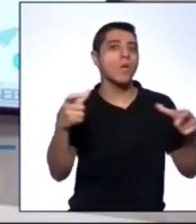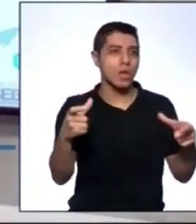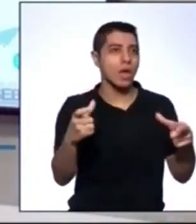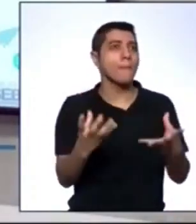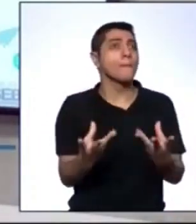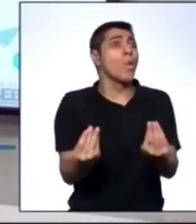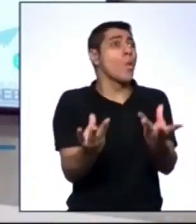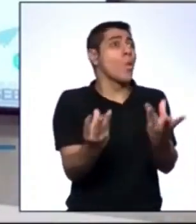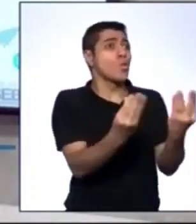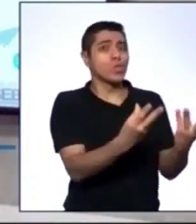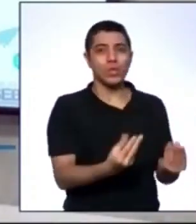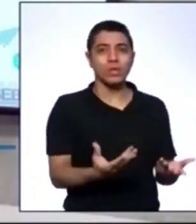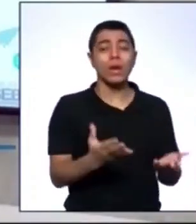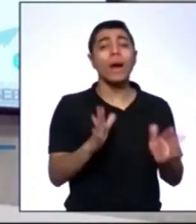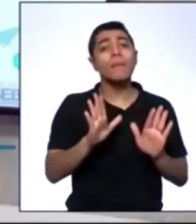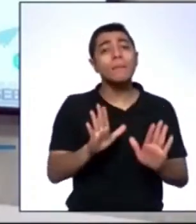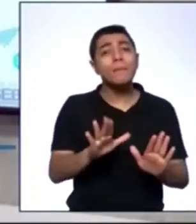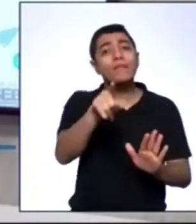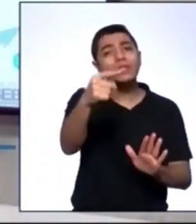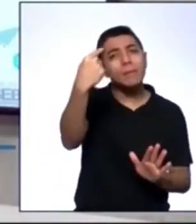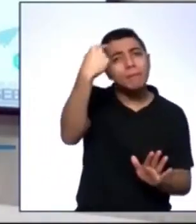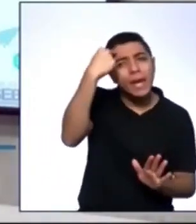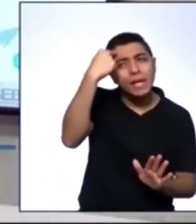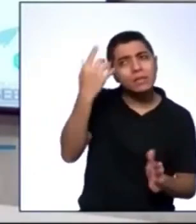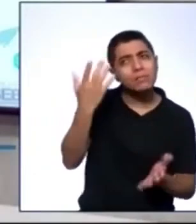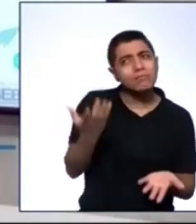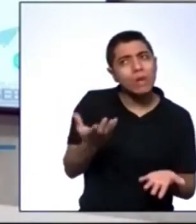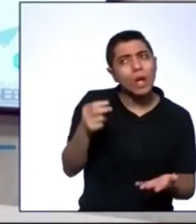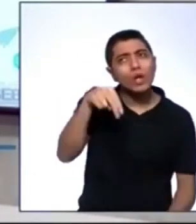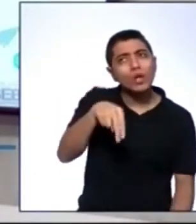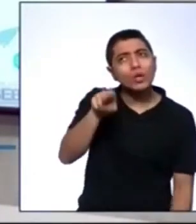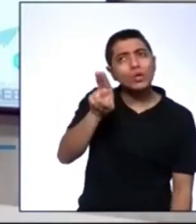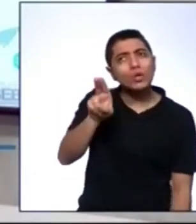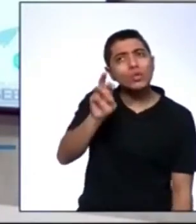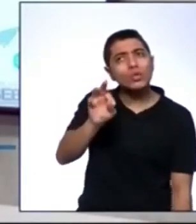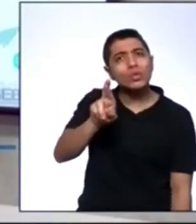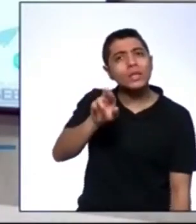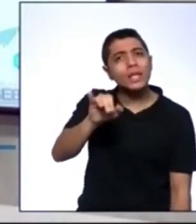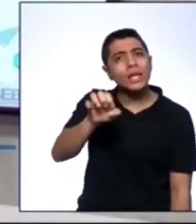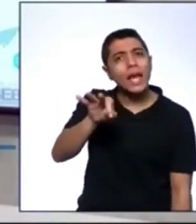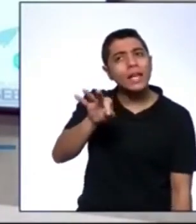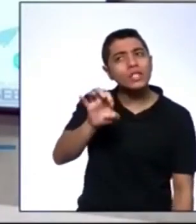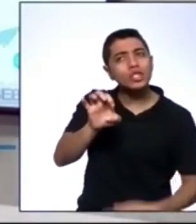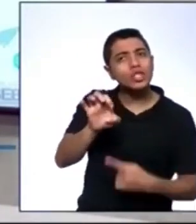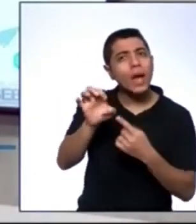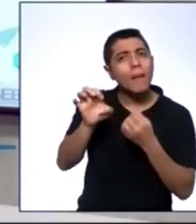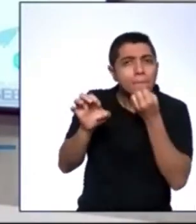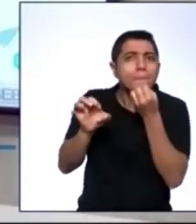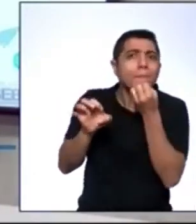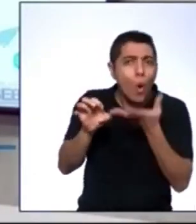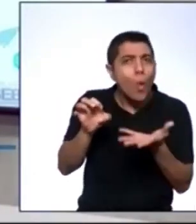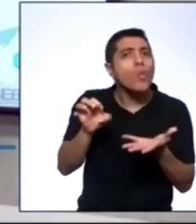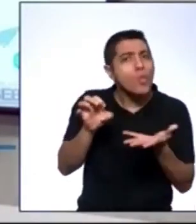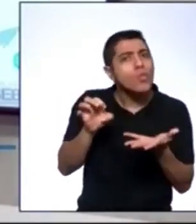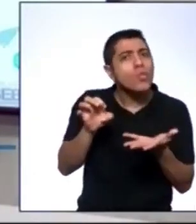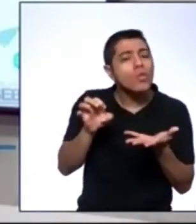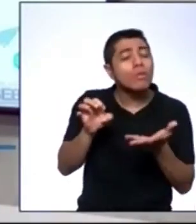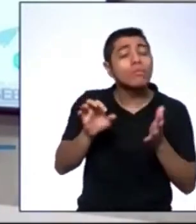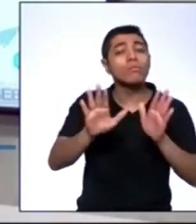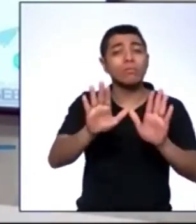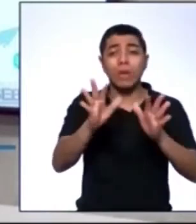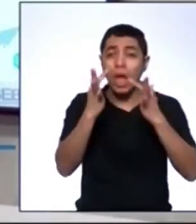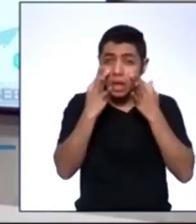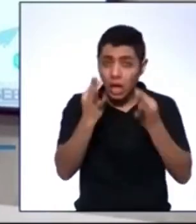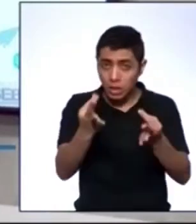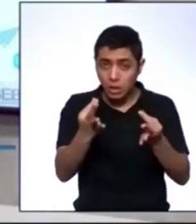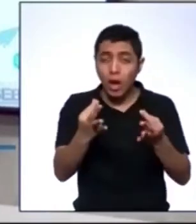Aldo, peraí, nutriente é coisa boa, desde quando é poluição? Companheiro, qual é a diferença entre o remédio e o veneno? Qual é a diferença entre o remédio